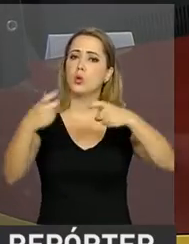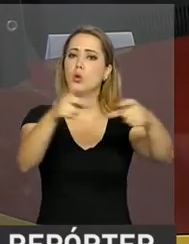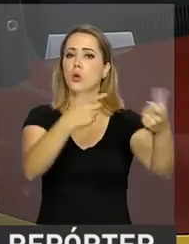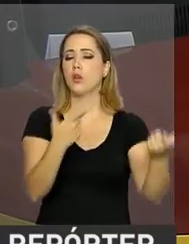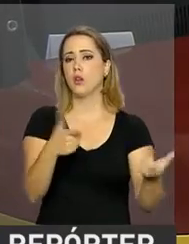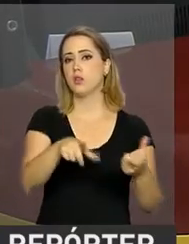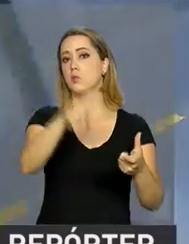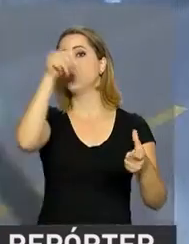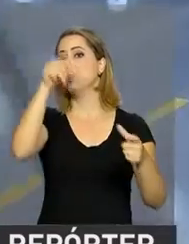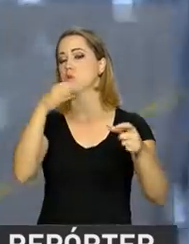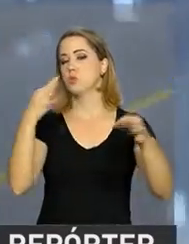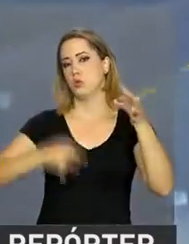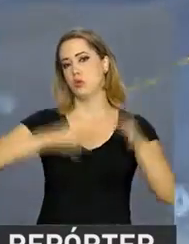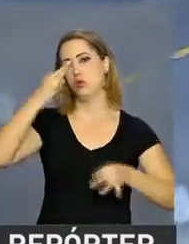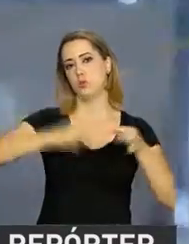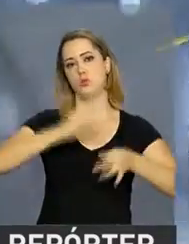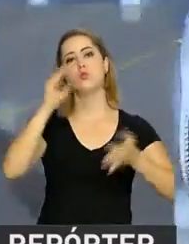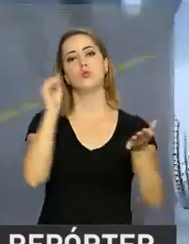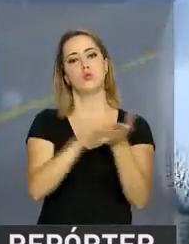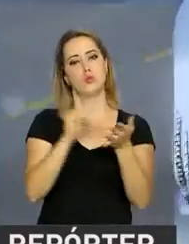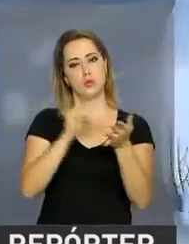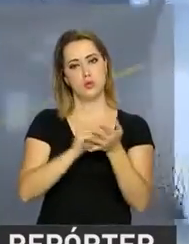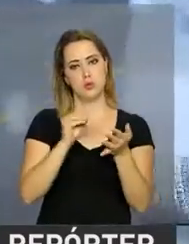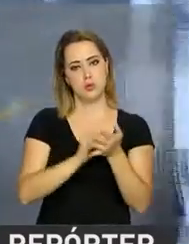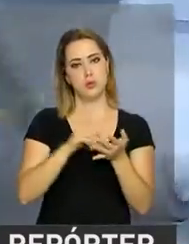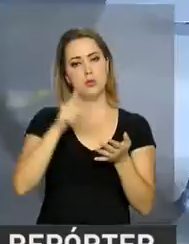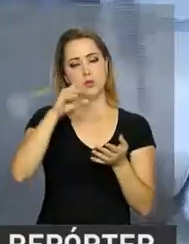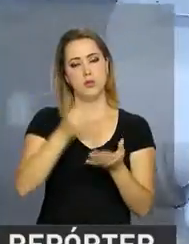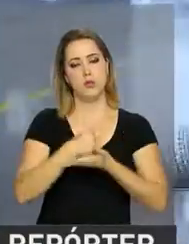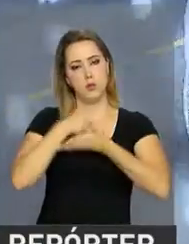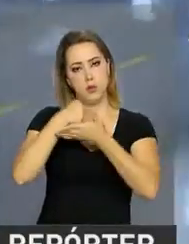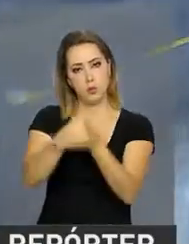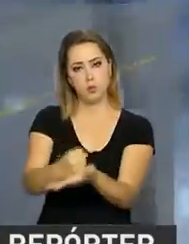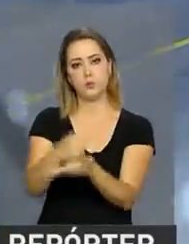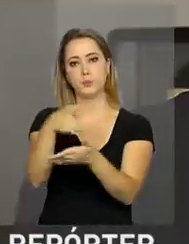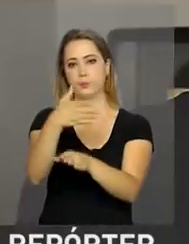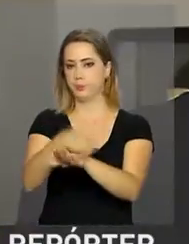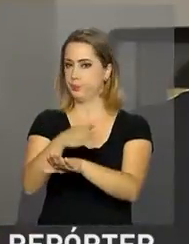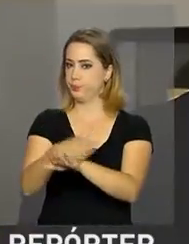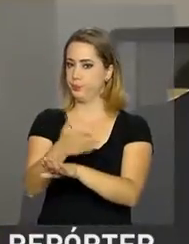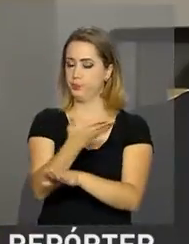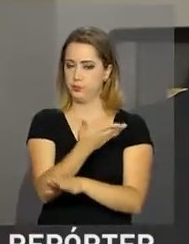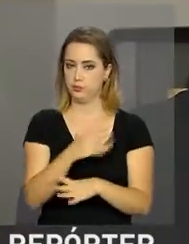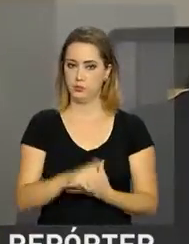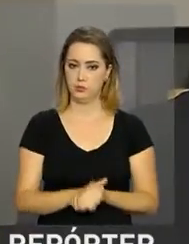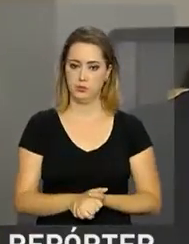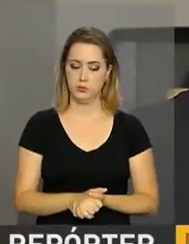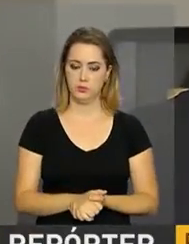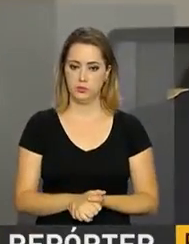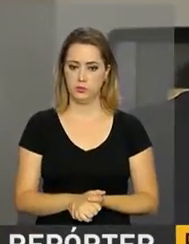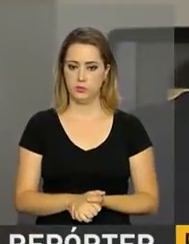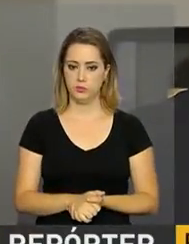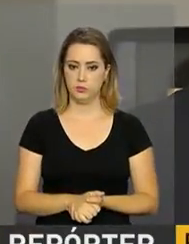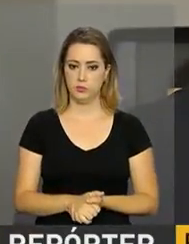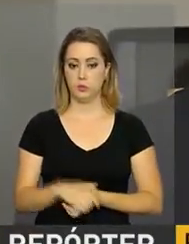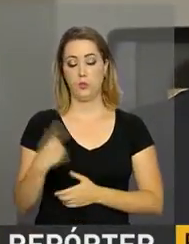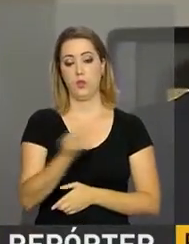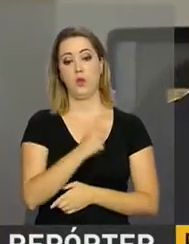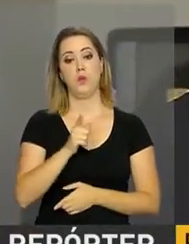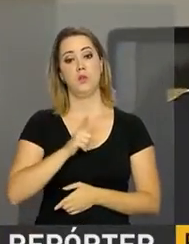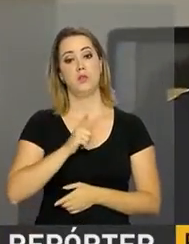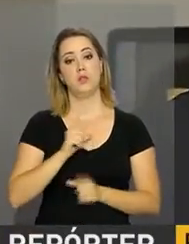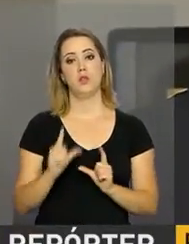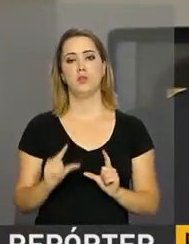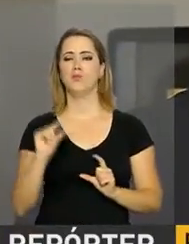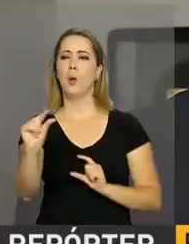decisão da justiça ainda não estão obrigados a oferecer o treinamento como nós temos ainda algumas